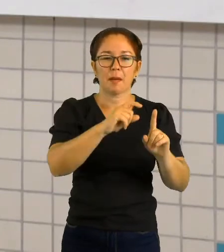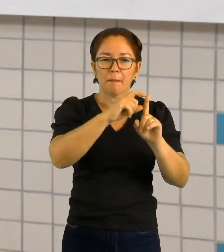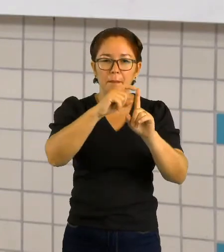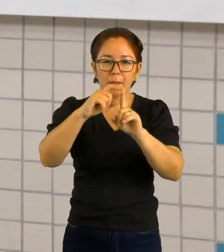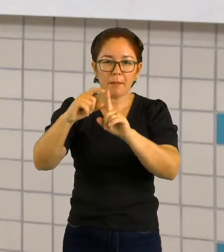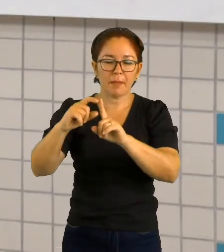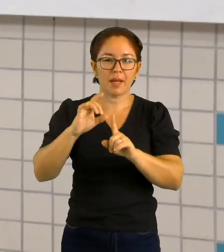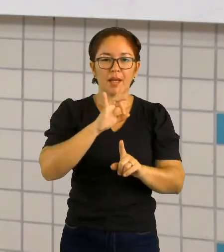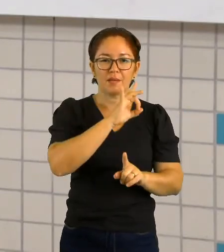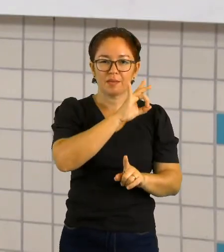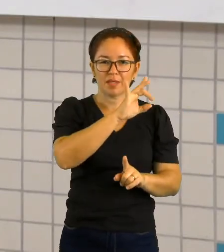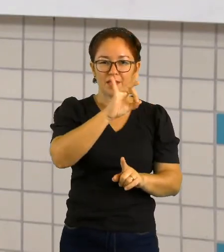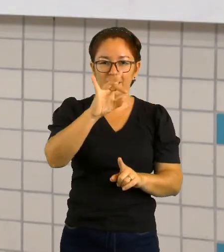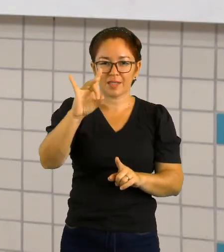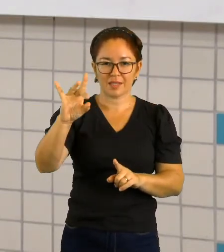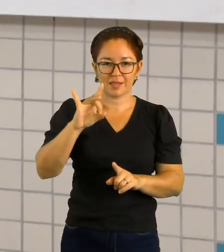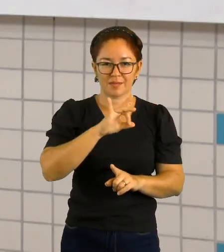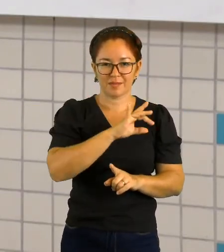isoladas